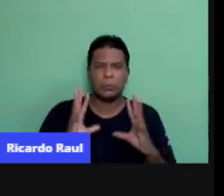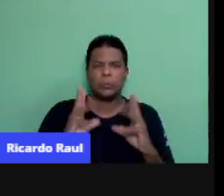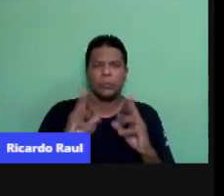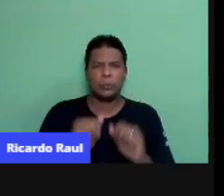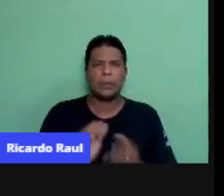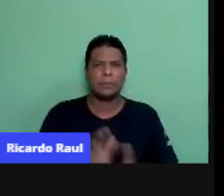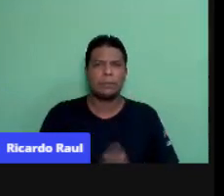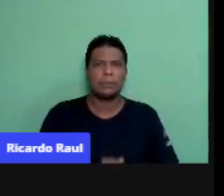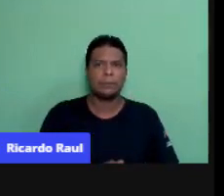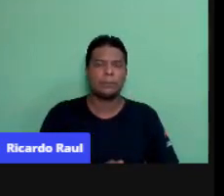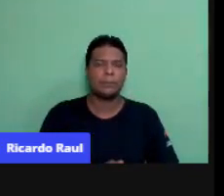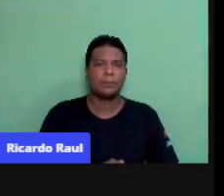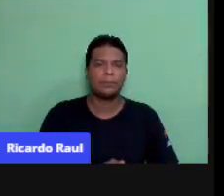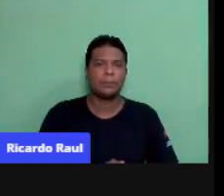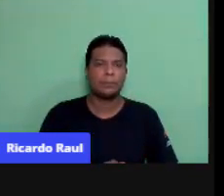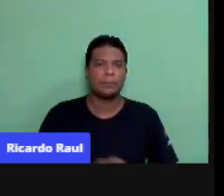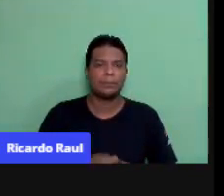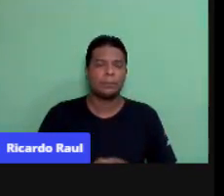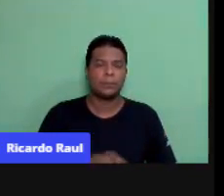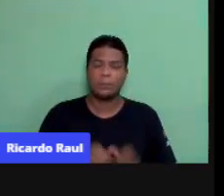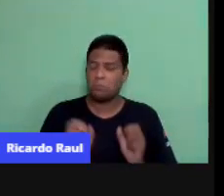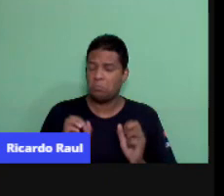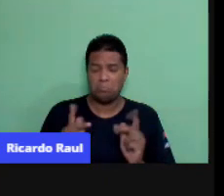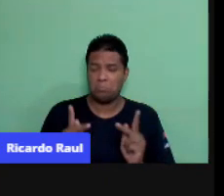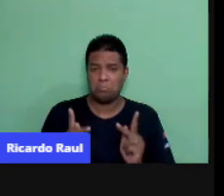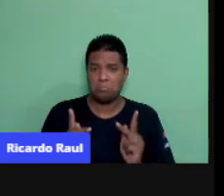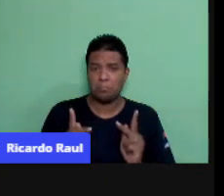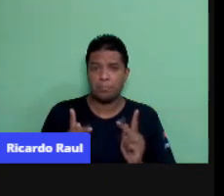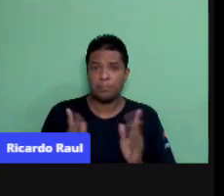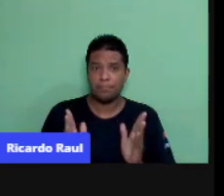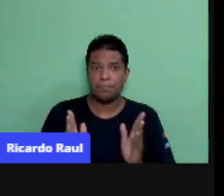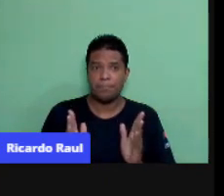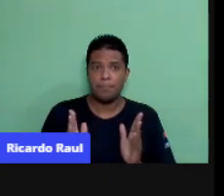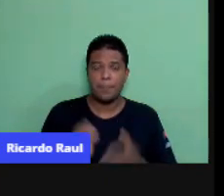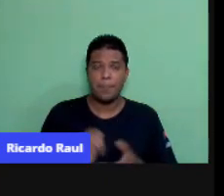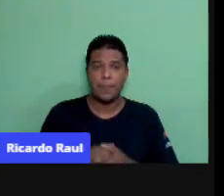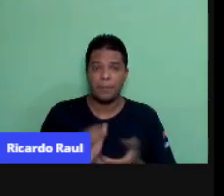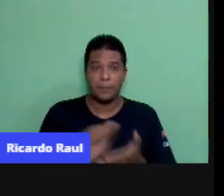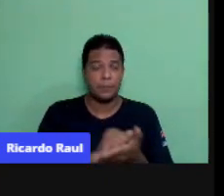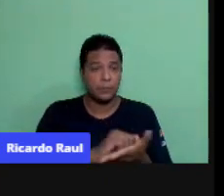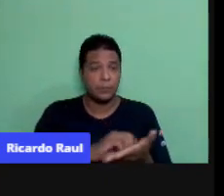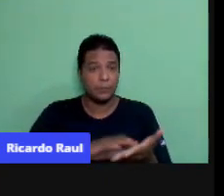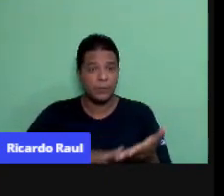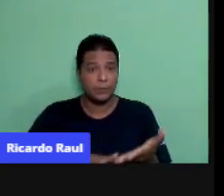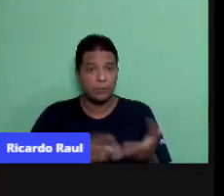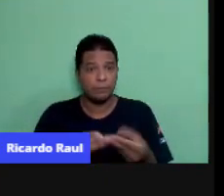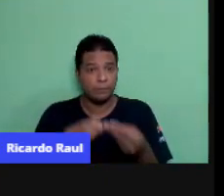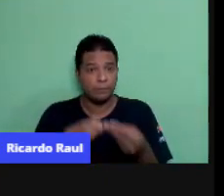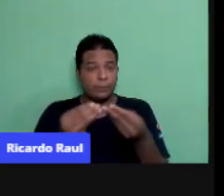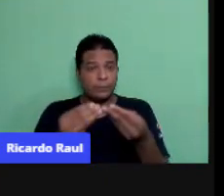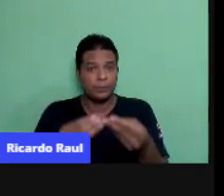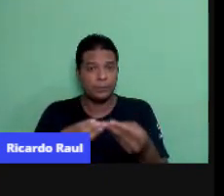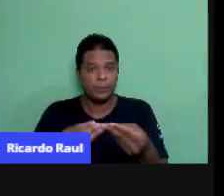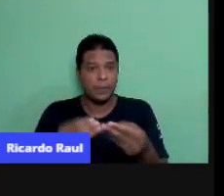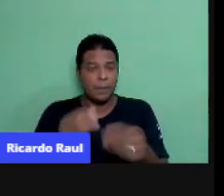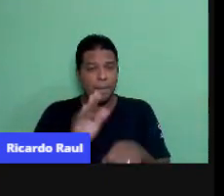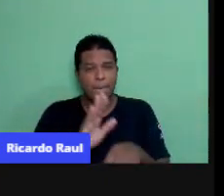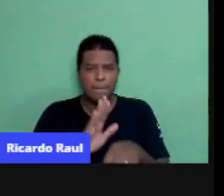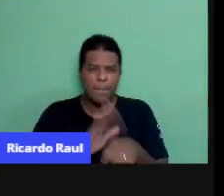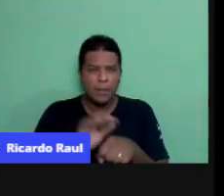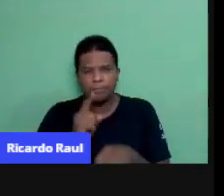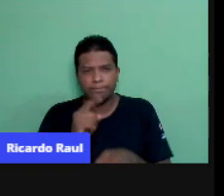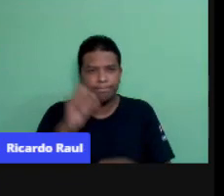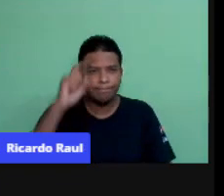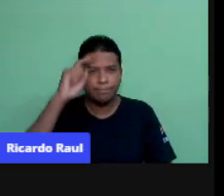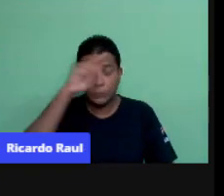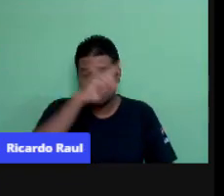esquerda. Tudo bem. Você vai dar uma atividade que aumenta essa complexidade.